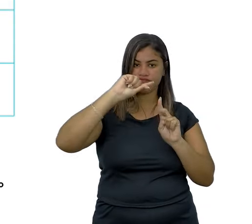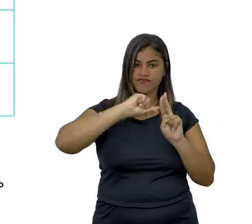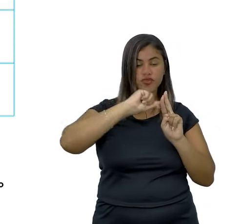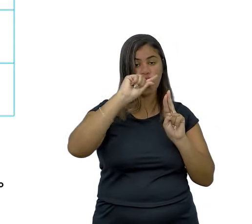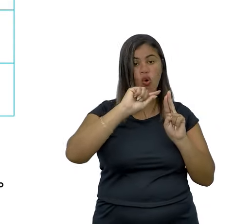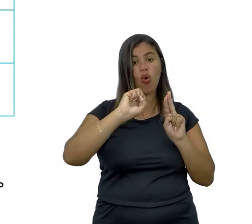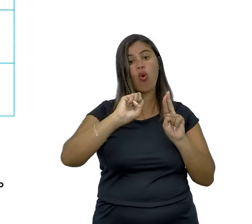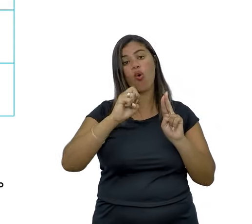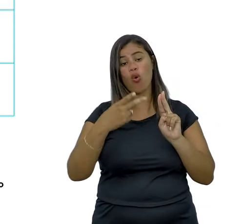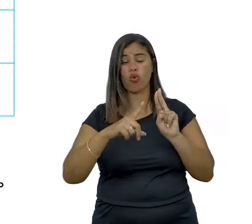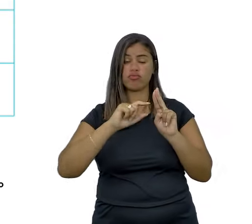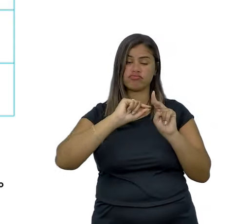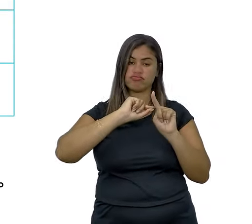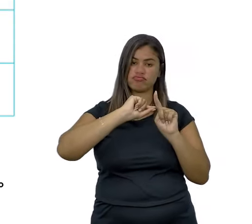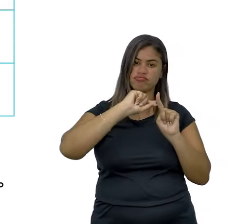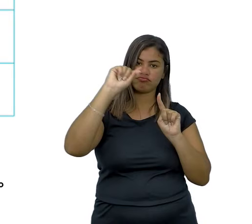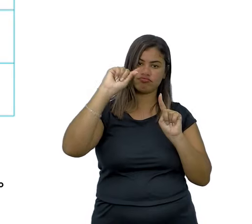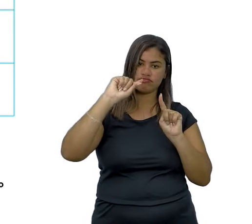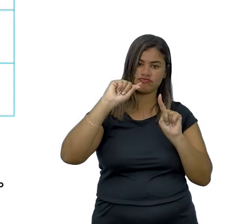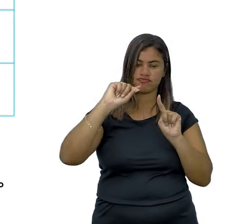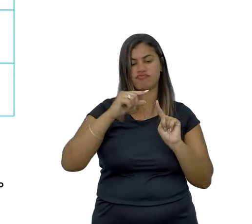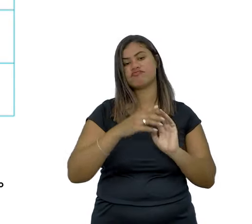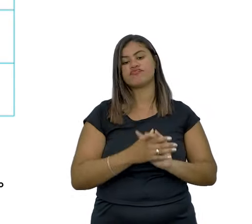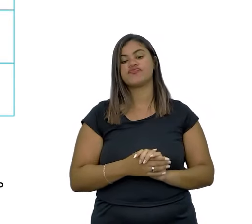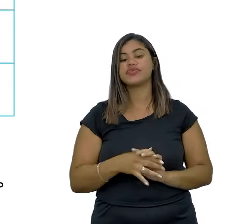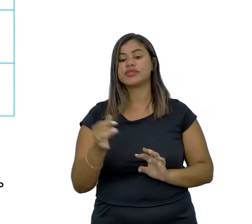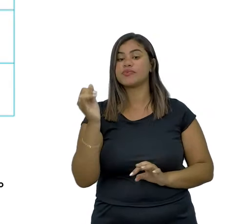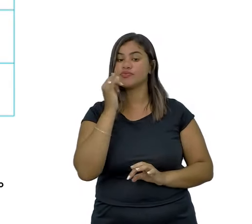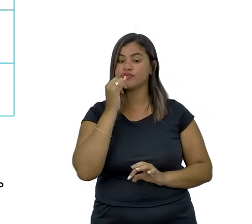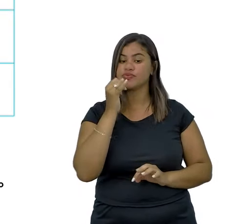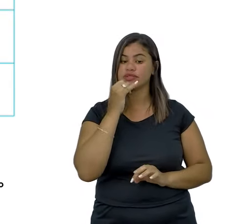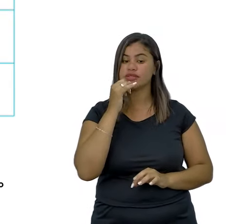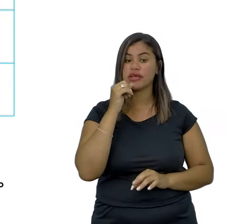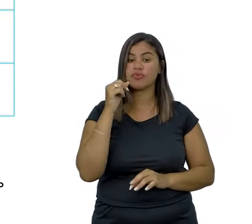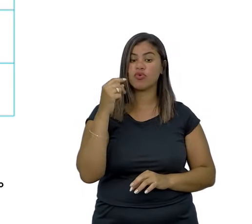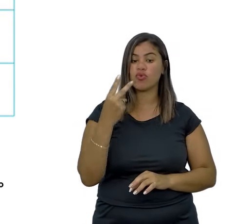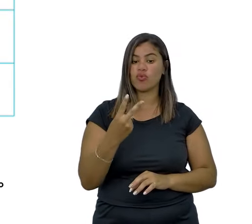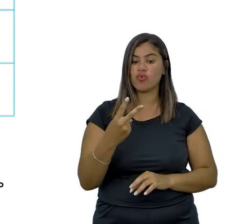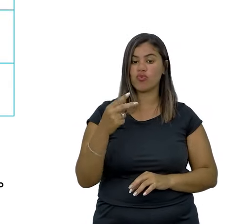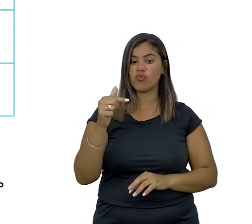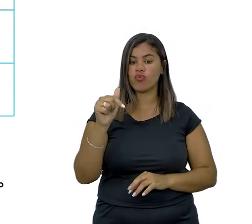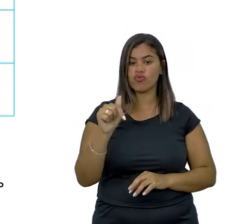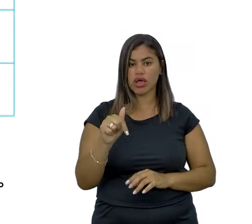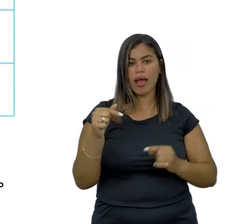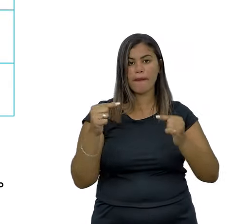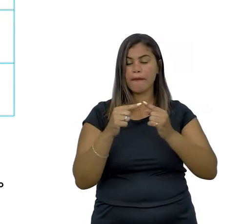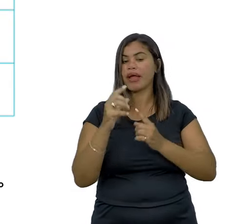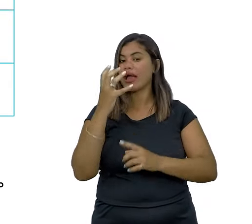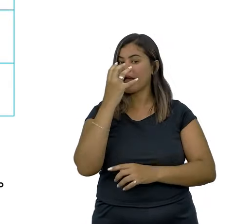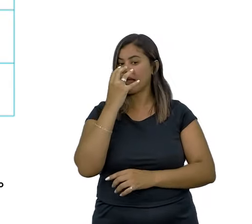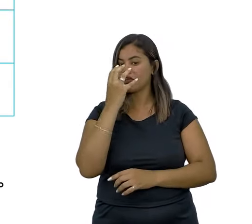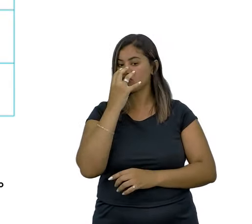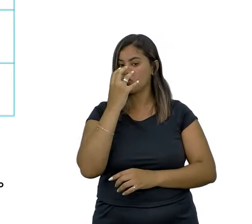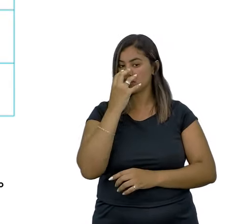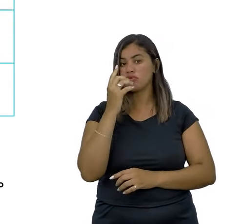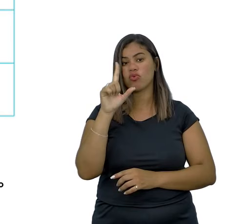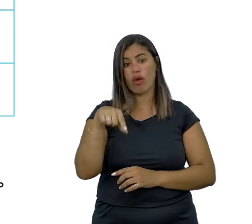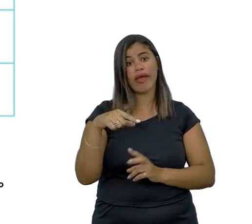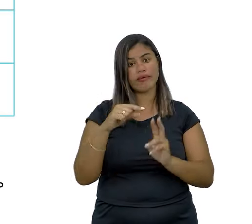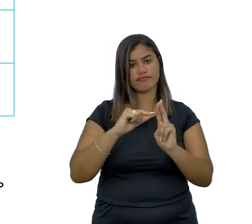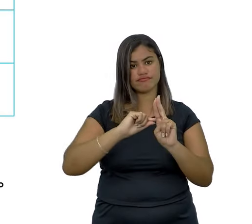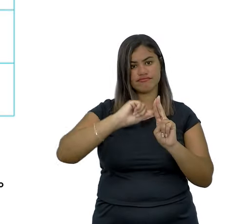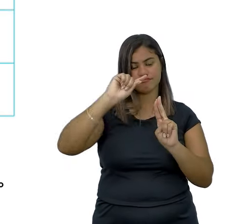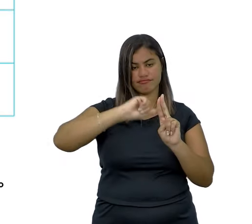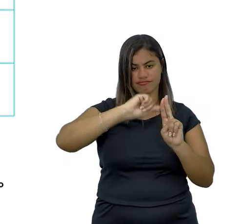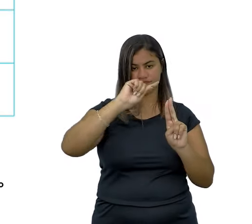caso, o 27, né, que representa a quantidade de cachorrinhos. E assim